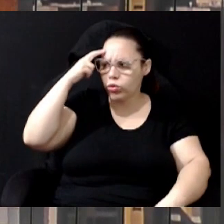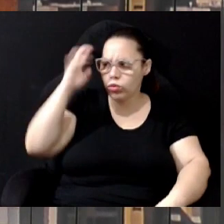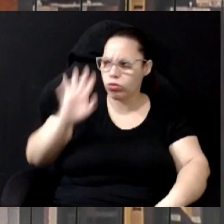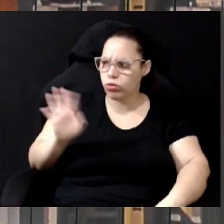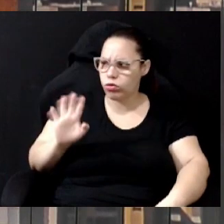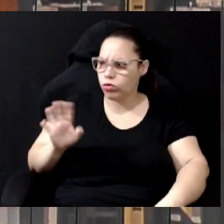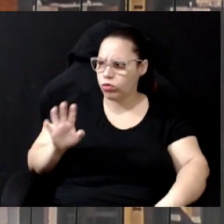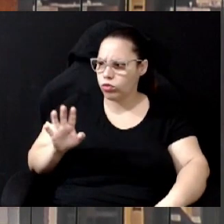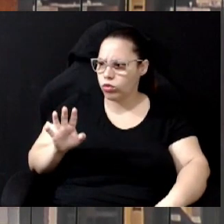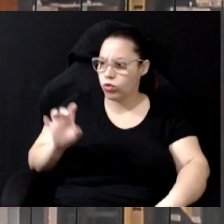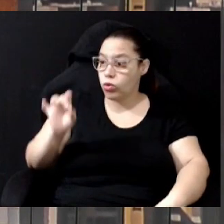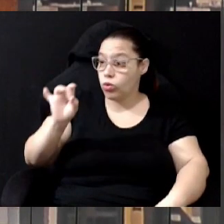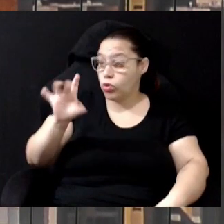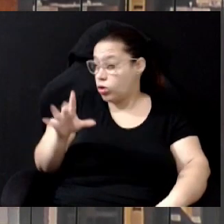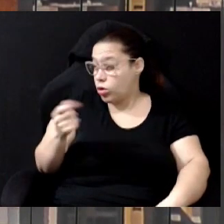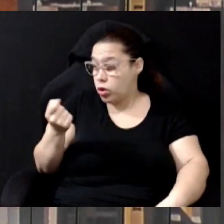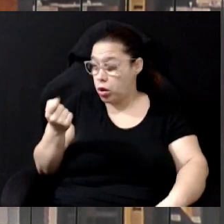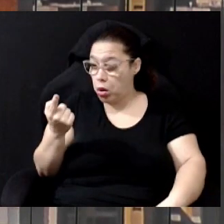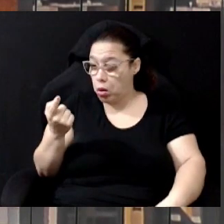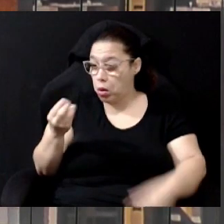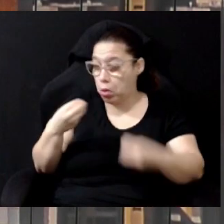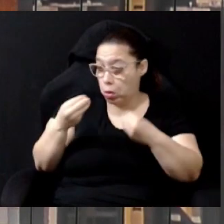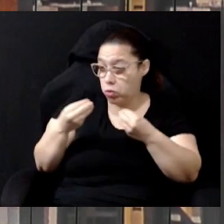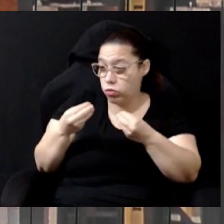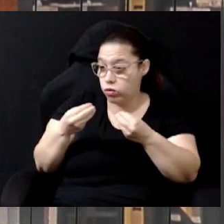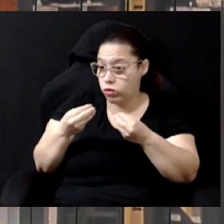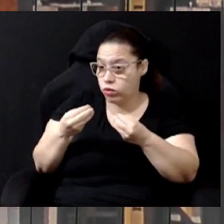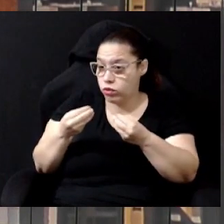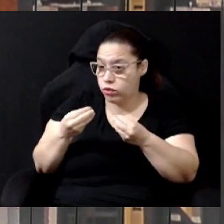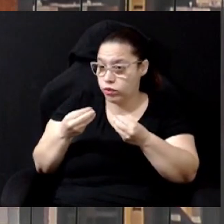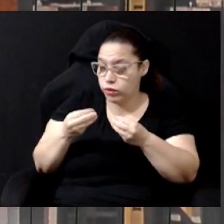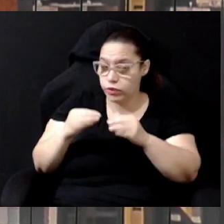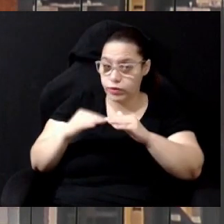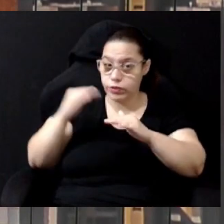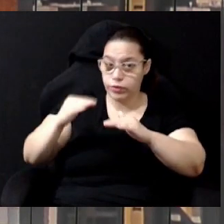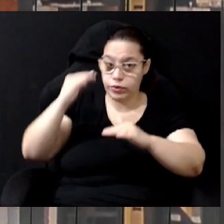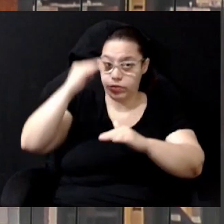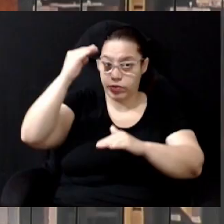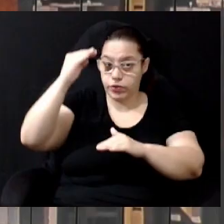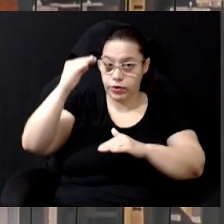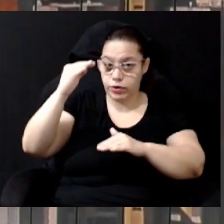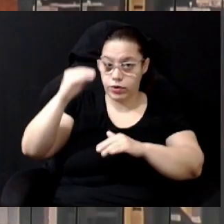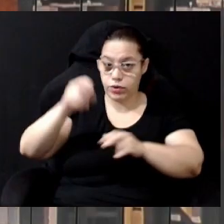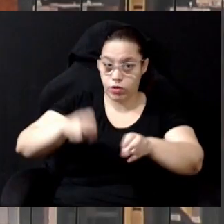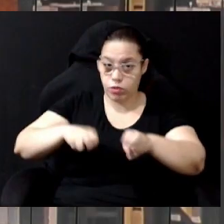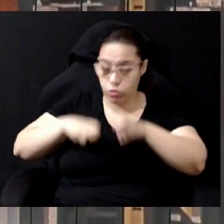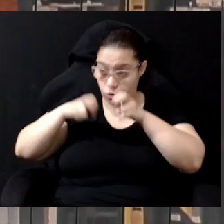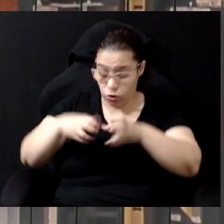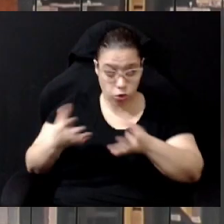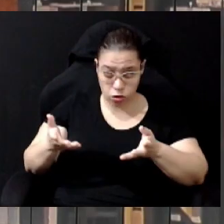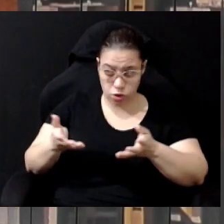foi testada apenas em algumas? Como funciona? E depois ela vai poder ser escalada para outras produções?